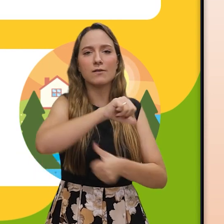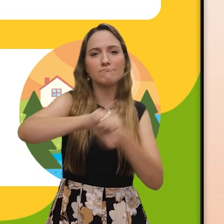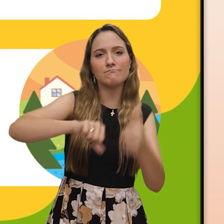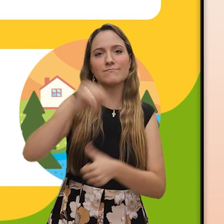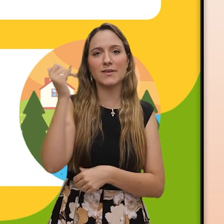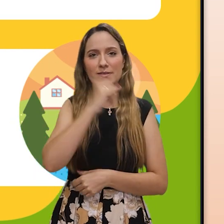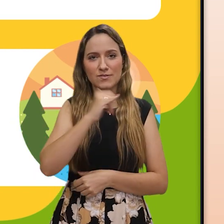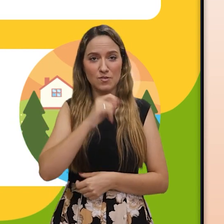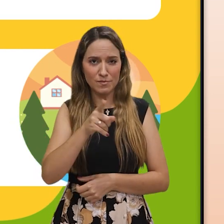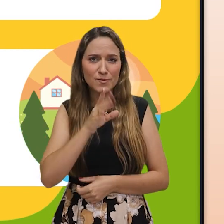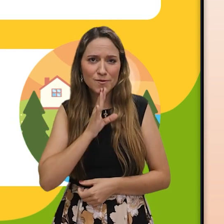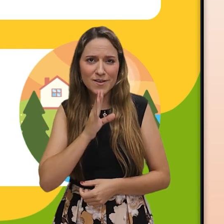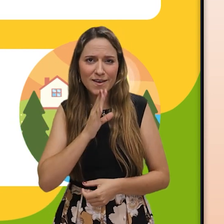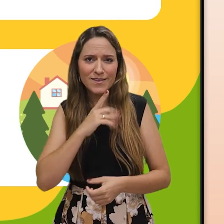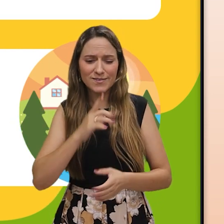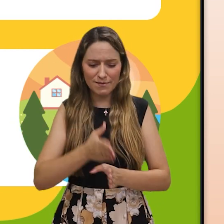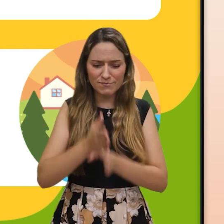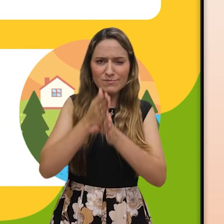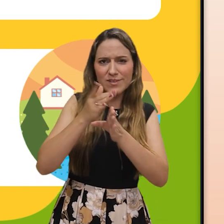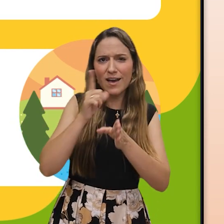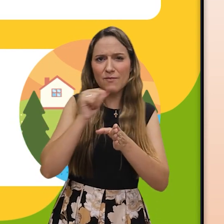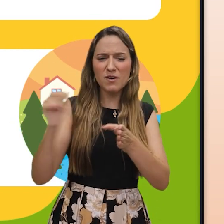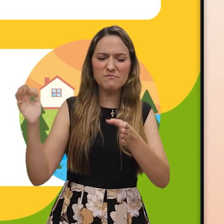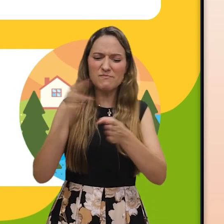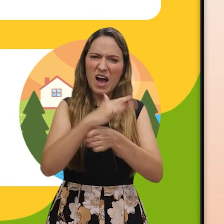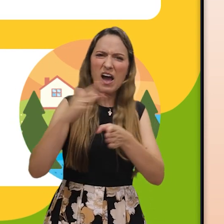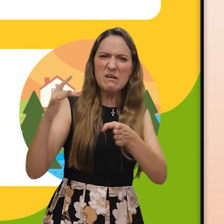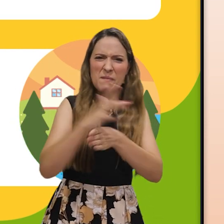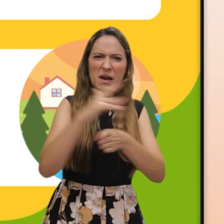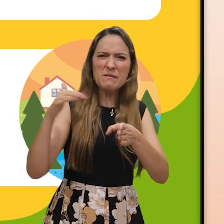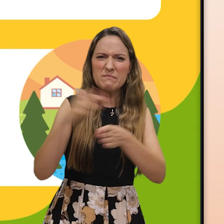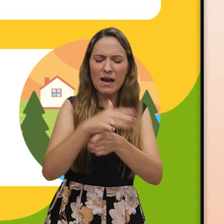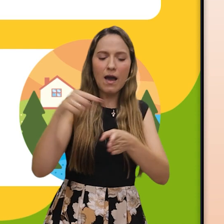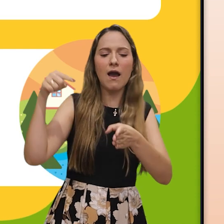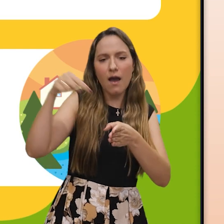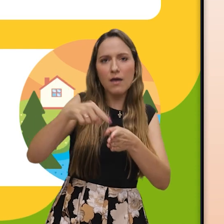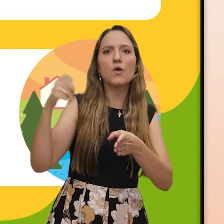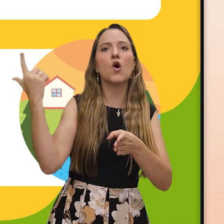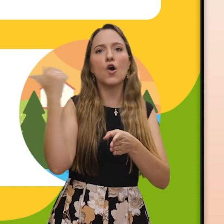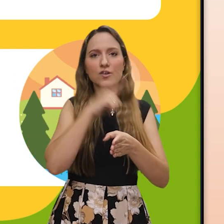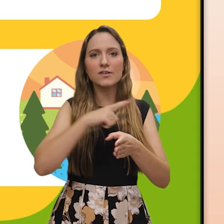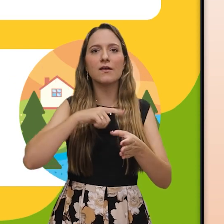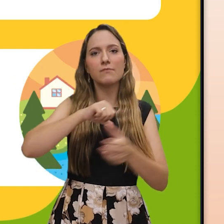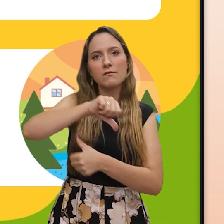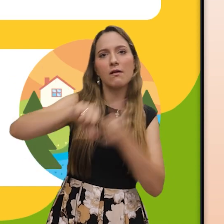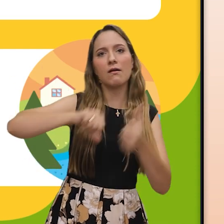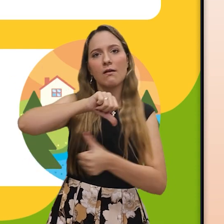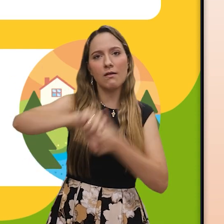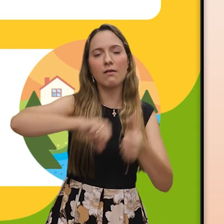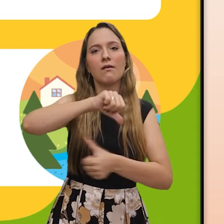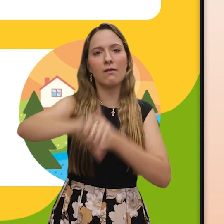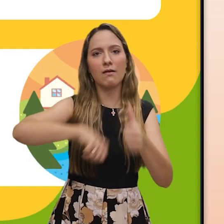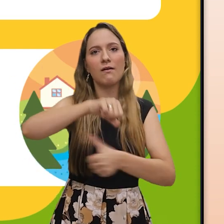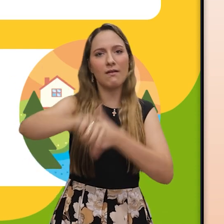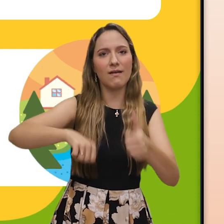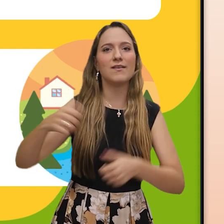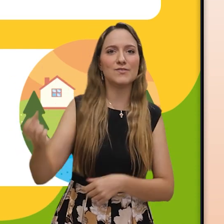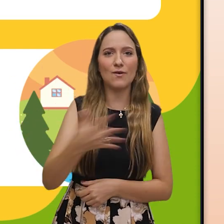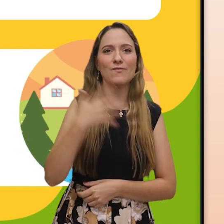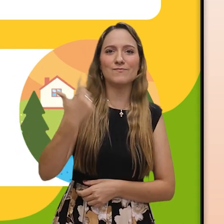ouviu falar sobre isso? A água é constantemente renovada pelo ciclo da